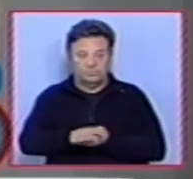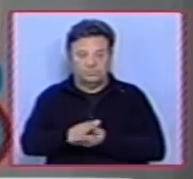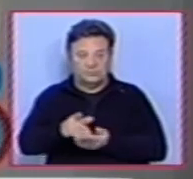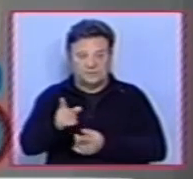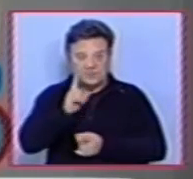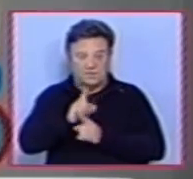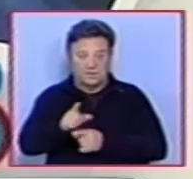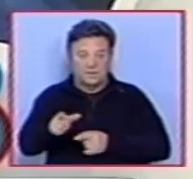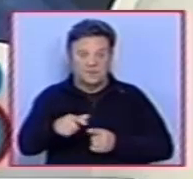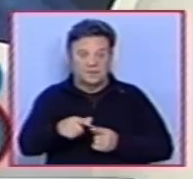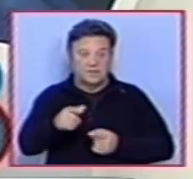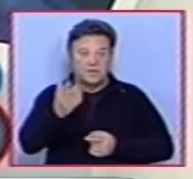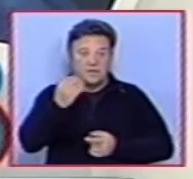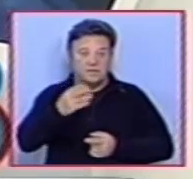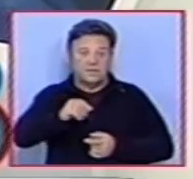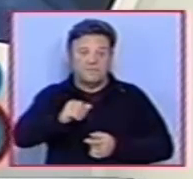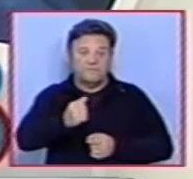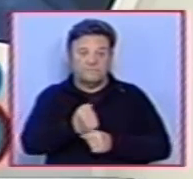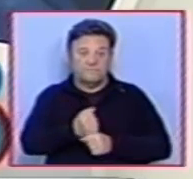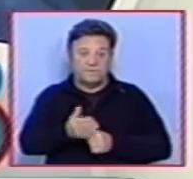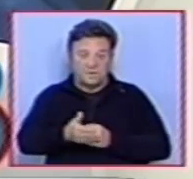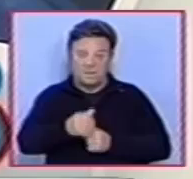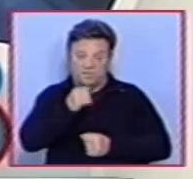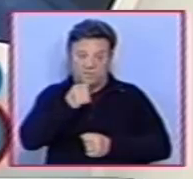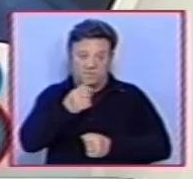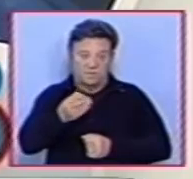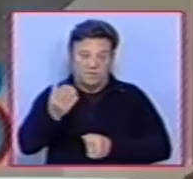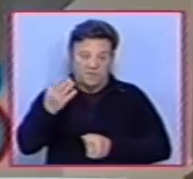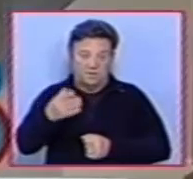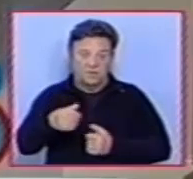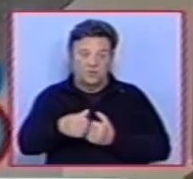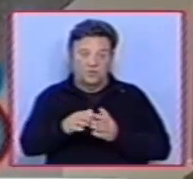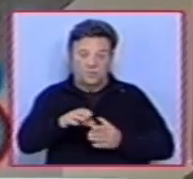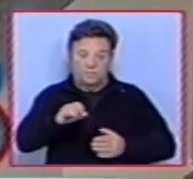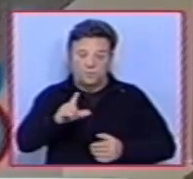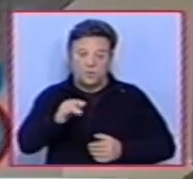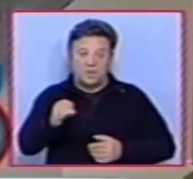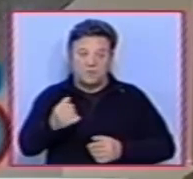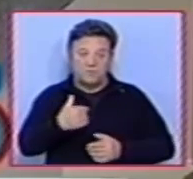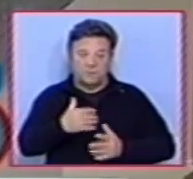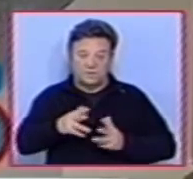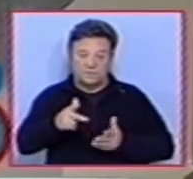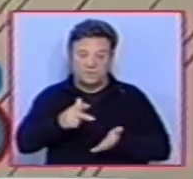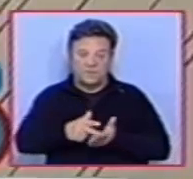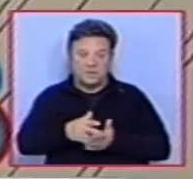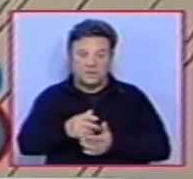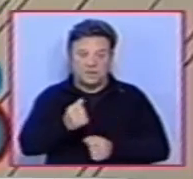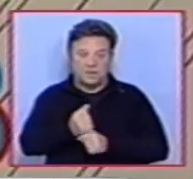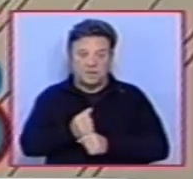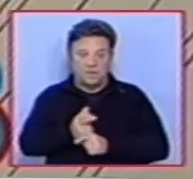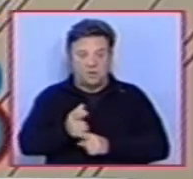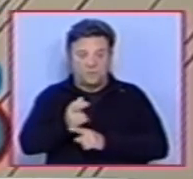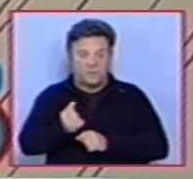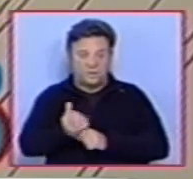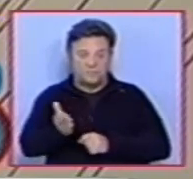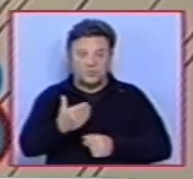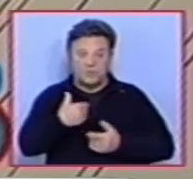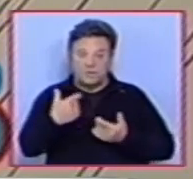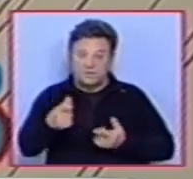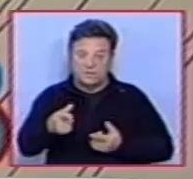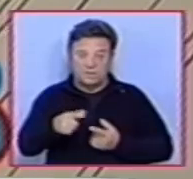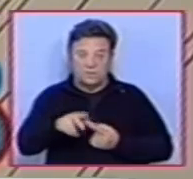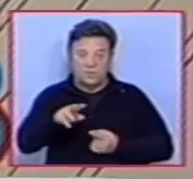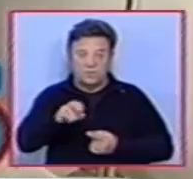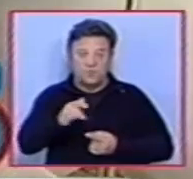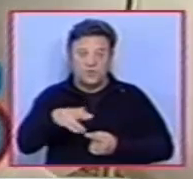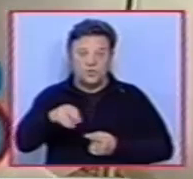concelho, a moagem de farinha era outrora de tal ordem que os moleiros desenvolveram técnicas para aumentar a produção. Temos moinhos